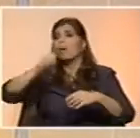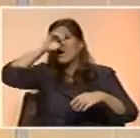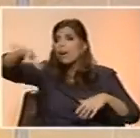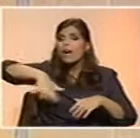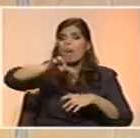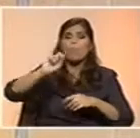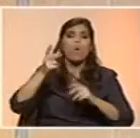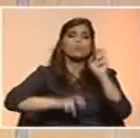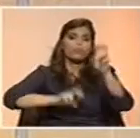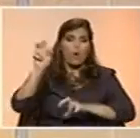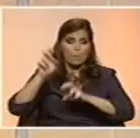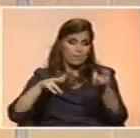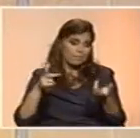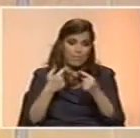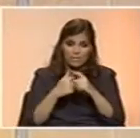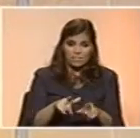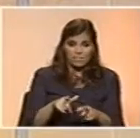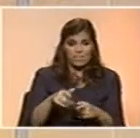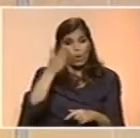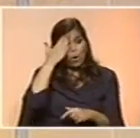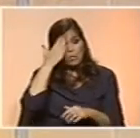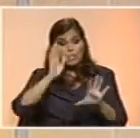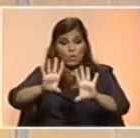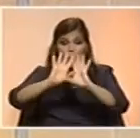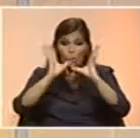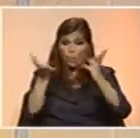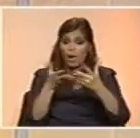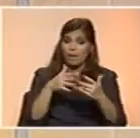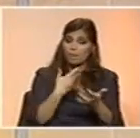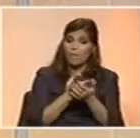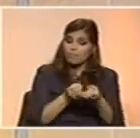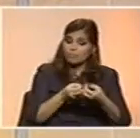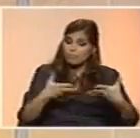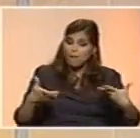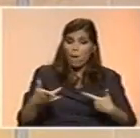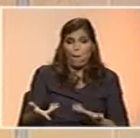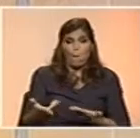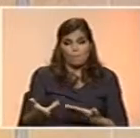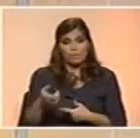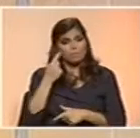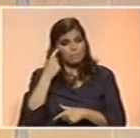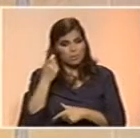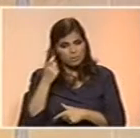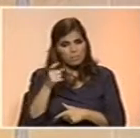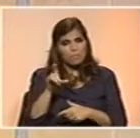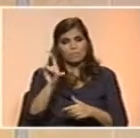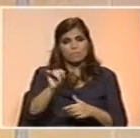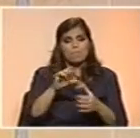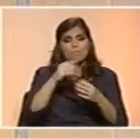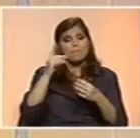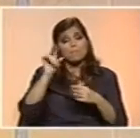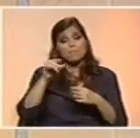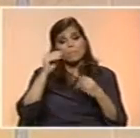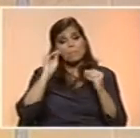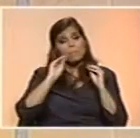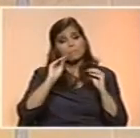essa consciência global que tem felizmente crescido cada vez mais e passa muito também pela educação ambiental.